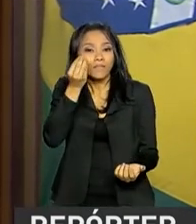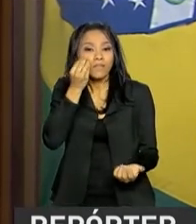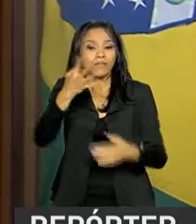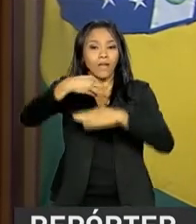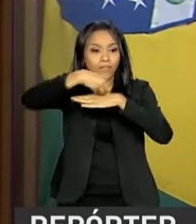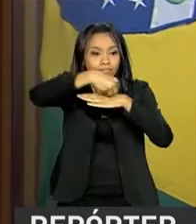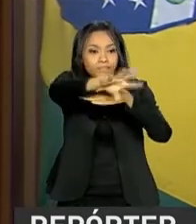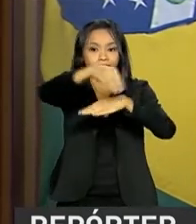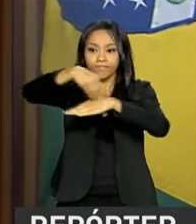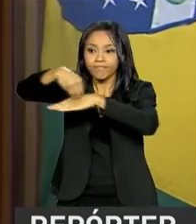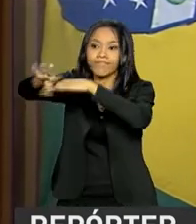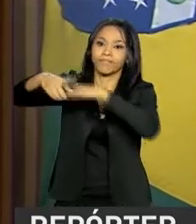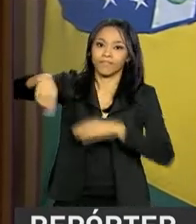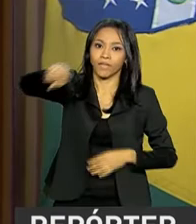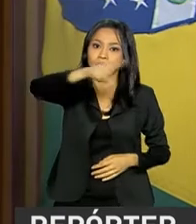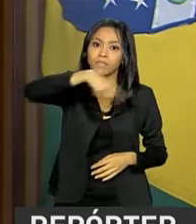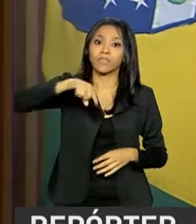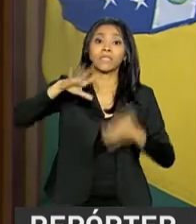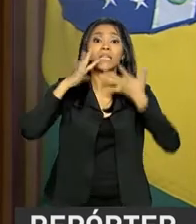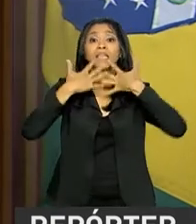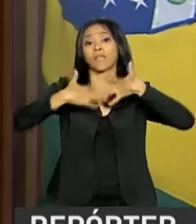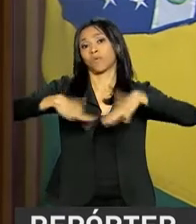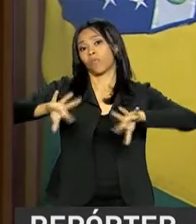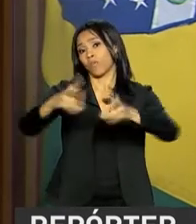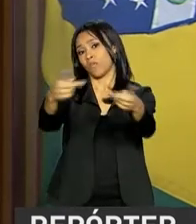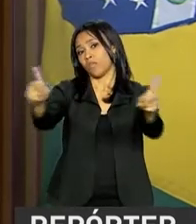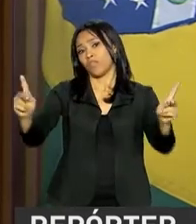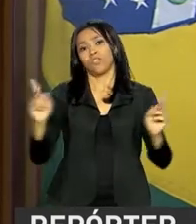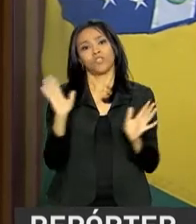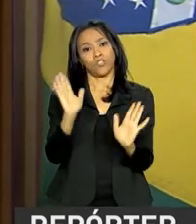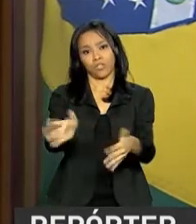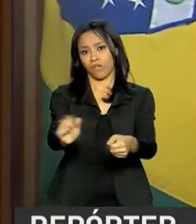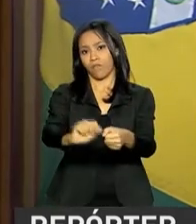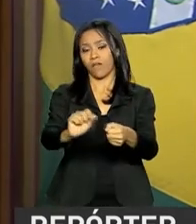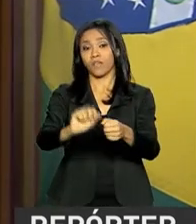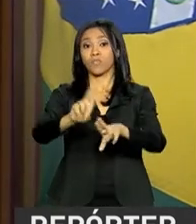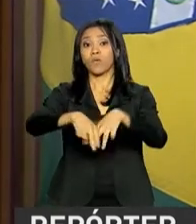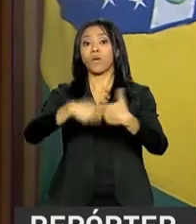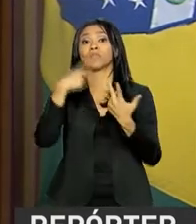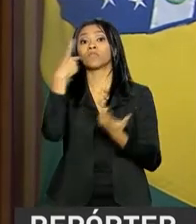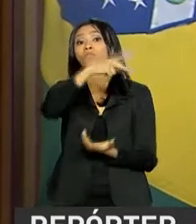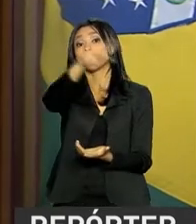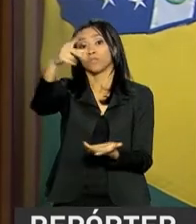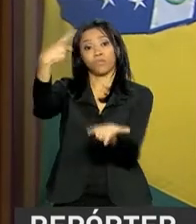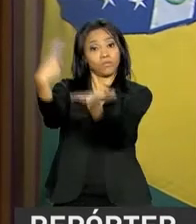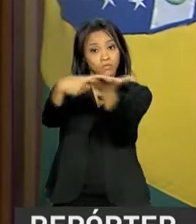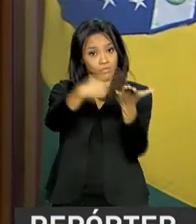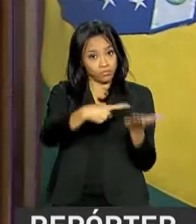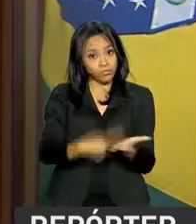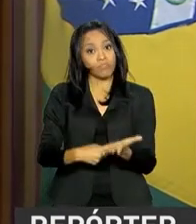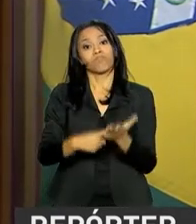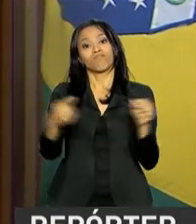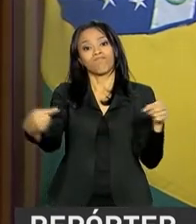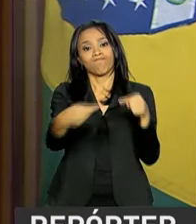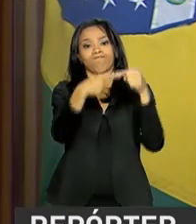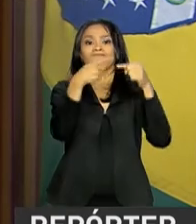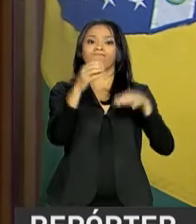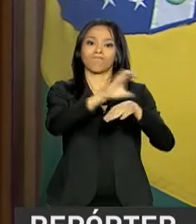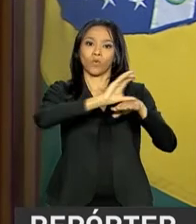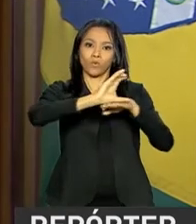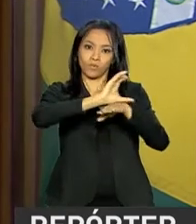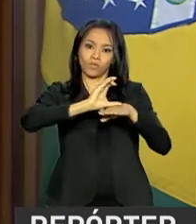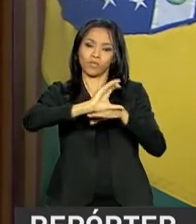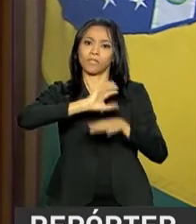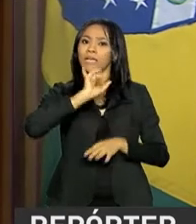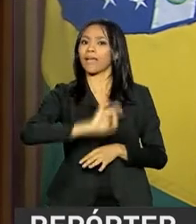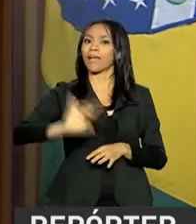e as senhoras aquilo que naturalmente já fazem em face da sua missão constitucional em cada